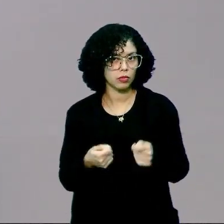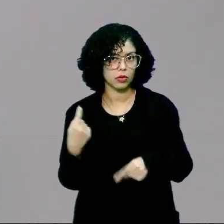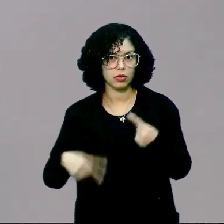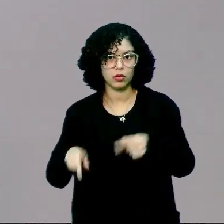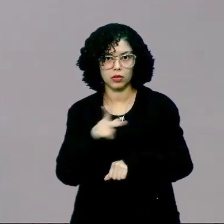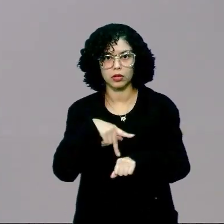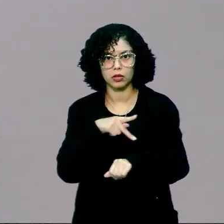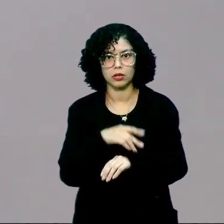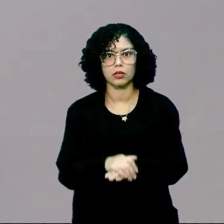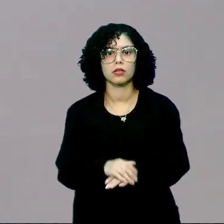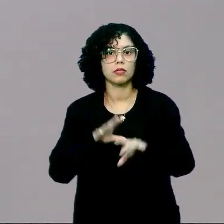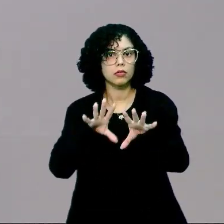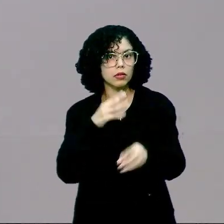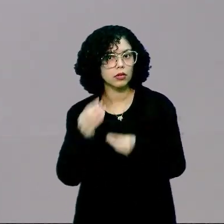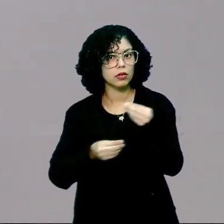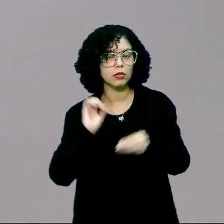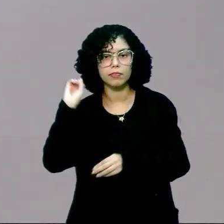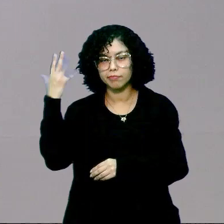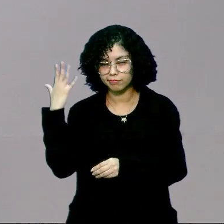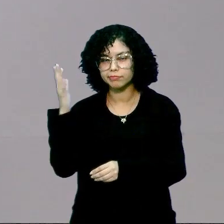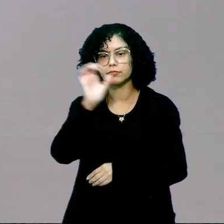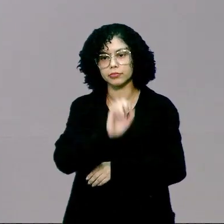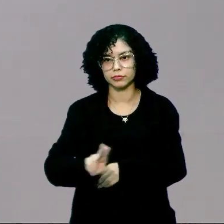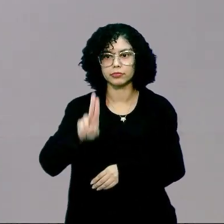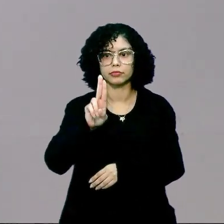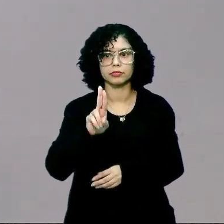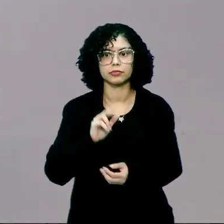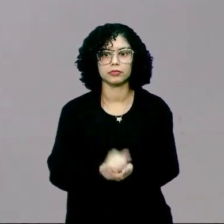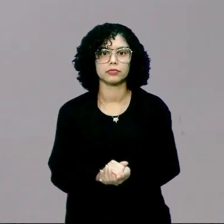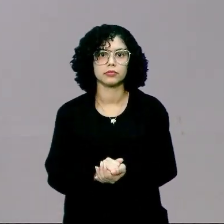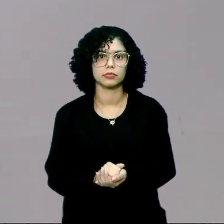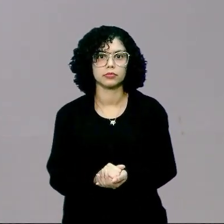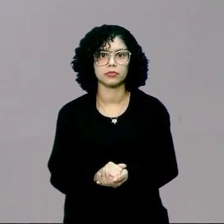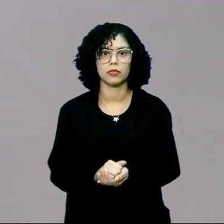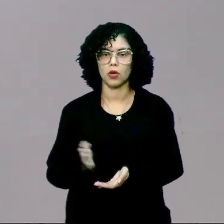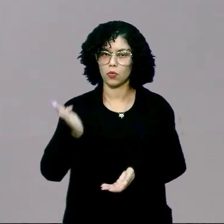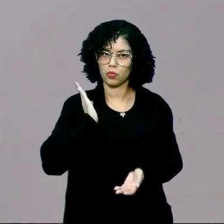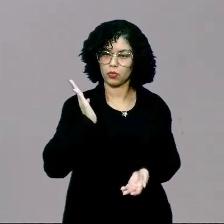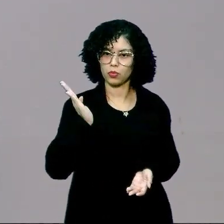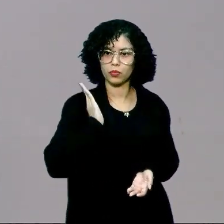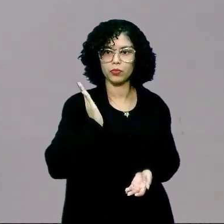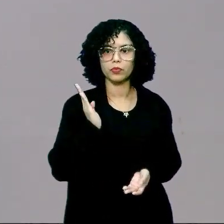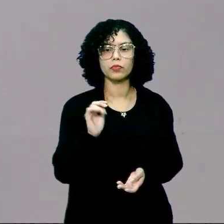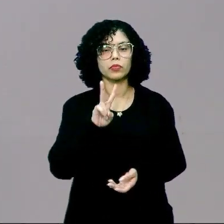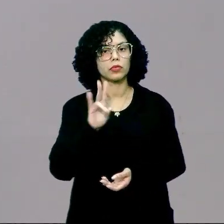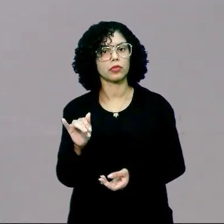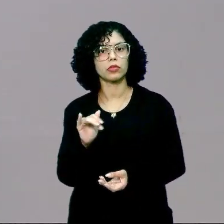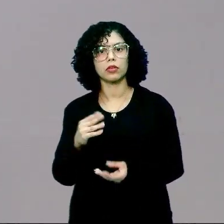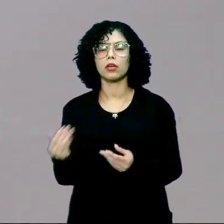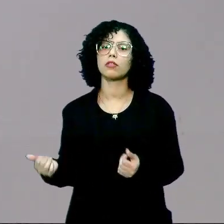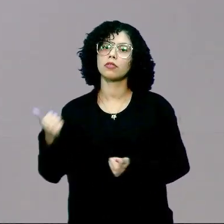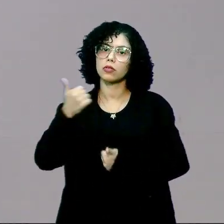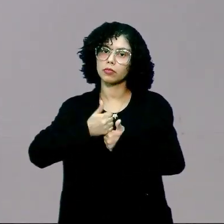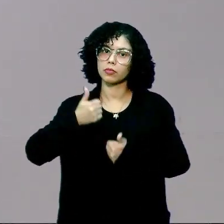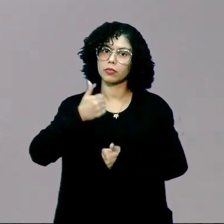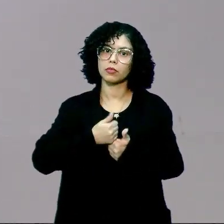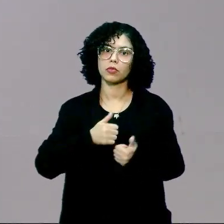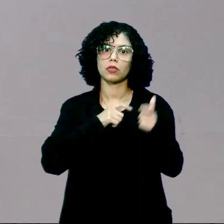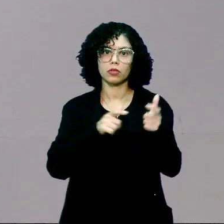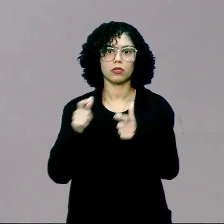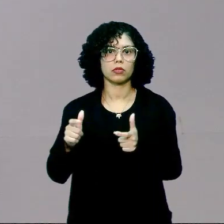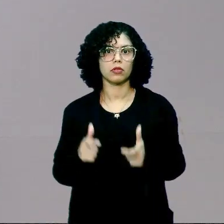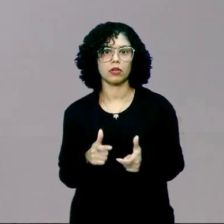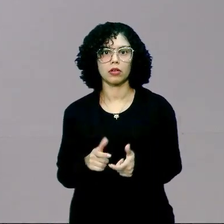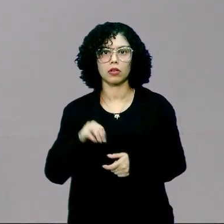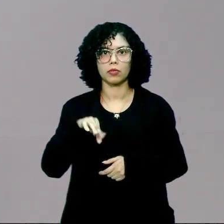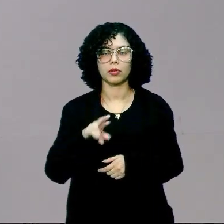do país. Assim como estava acontecendo na Europa, onde a burguesia vai ocupar o lugar que antes era ocupado